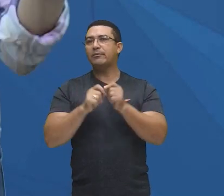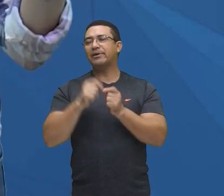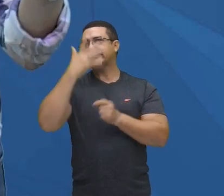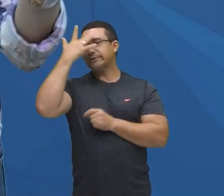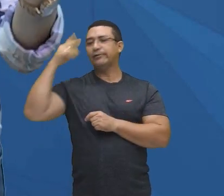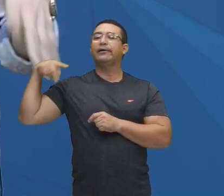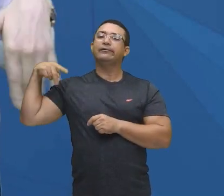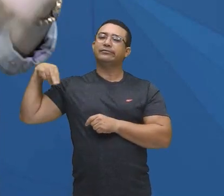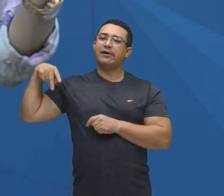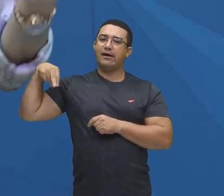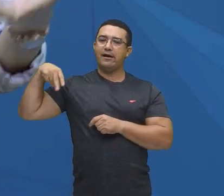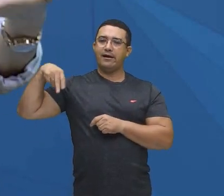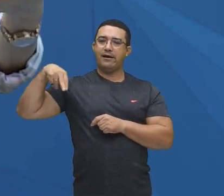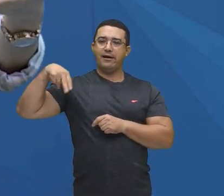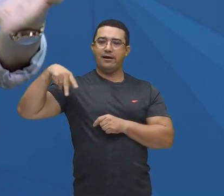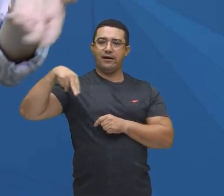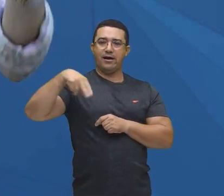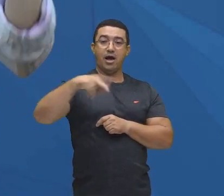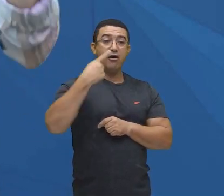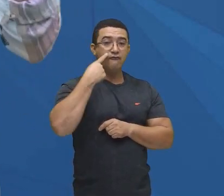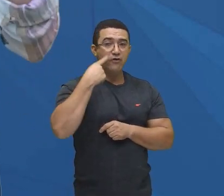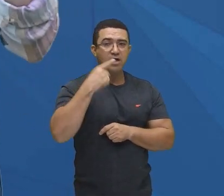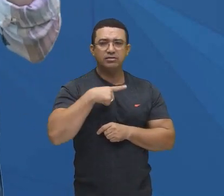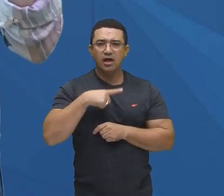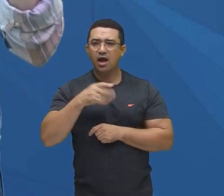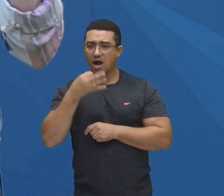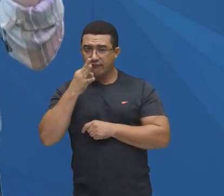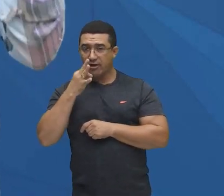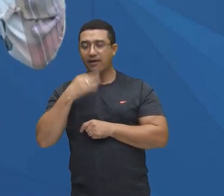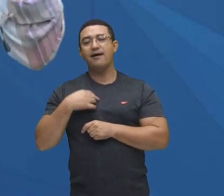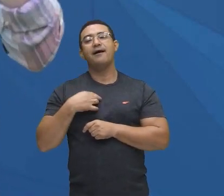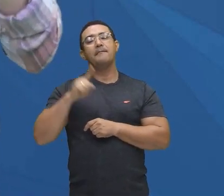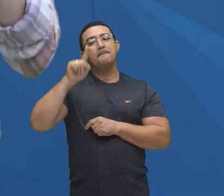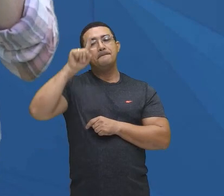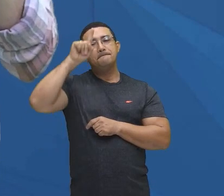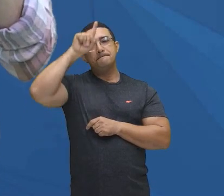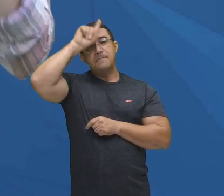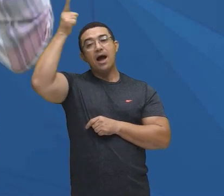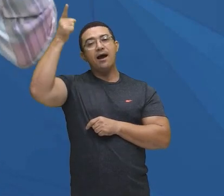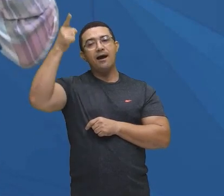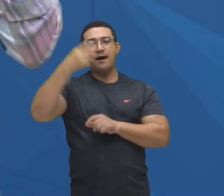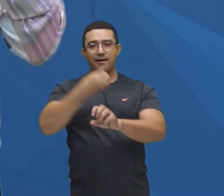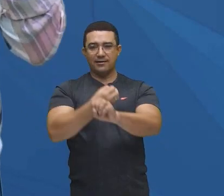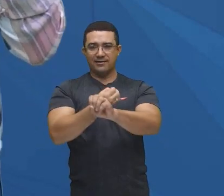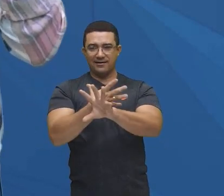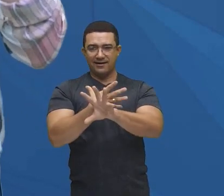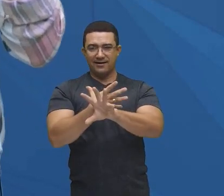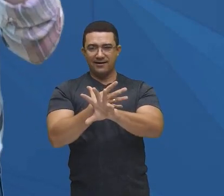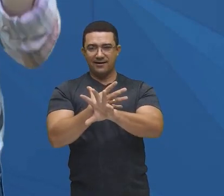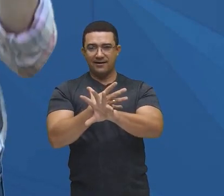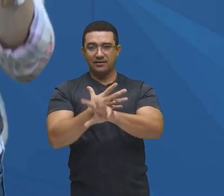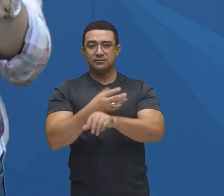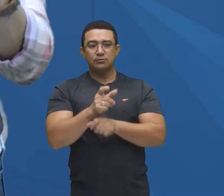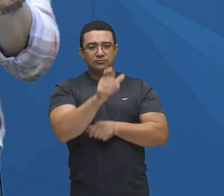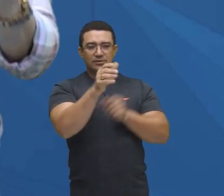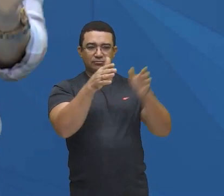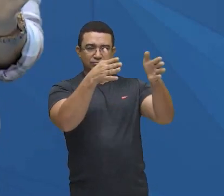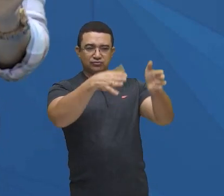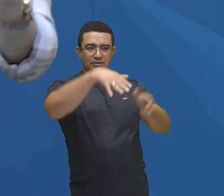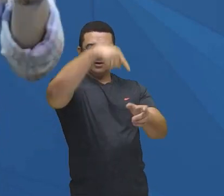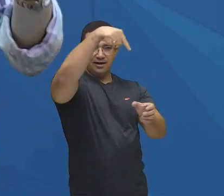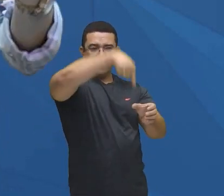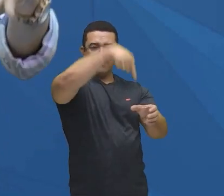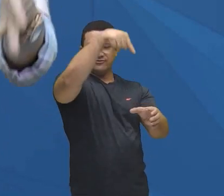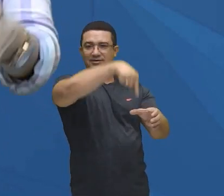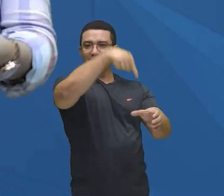ir lá no setor e verificar se tinha ou não café, eles criaram essa câmera, né, que ficava ali apontada para a garrafa de café, né, ou ali